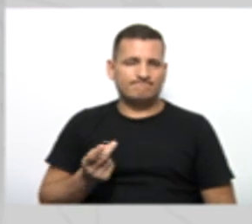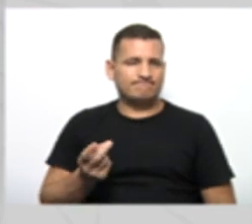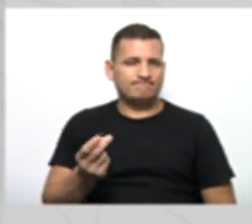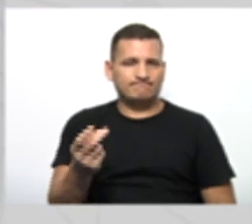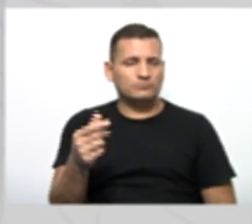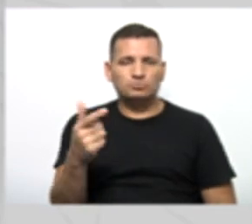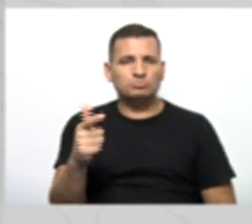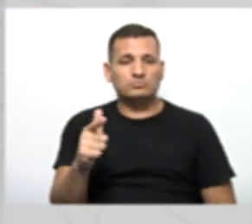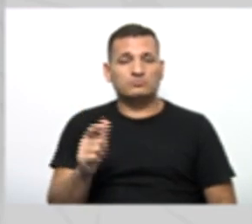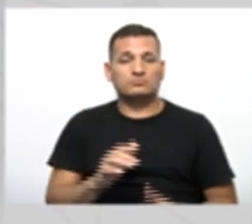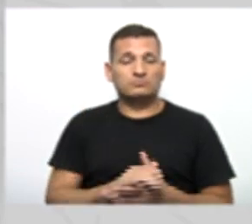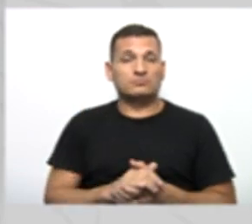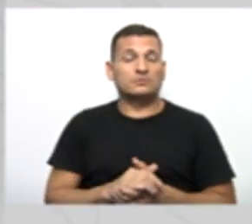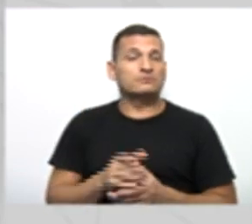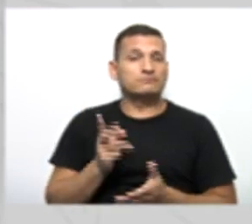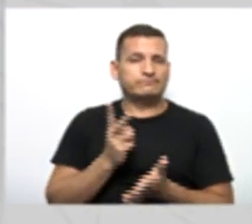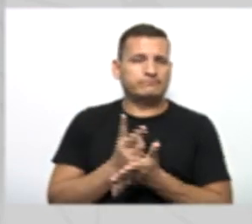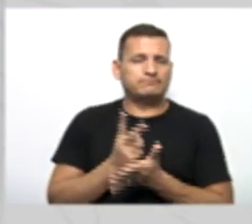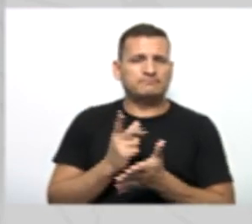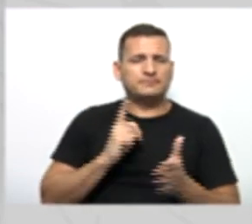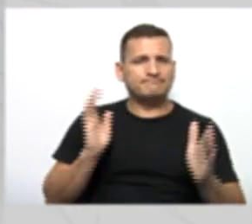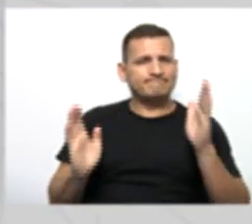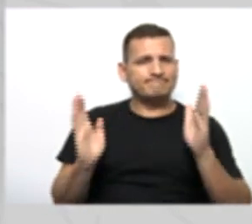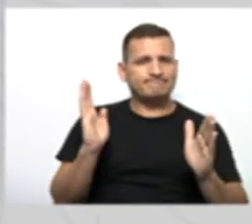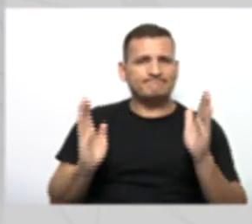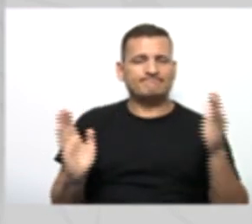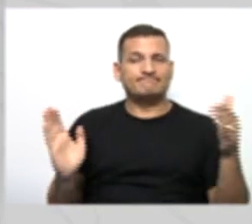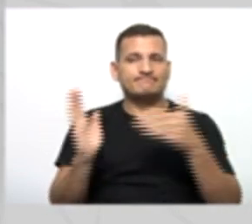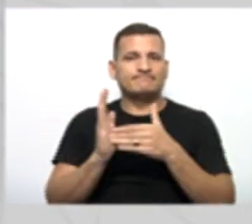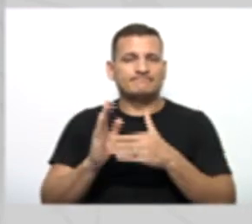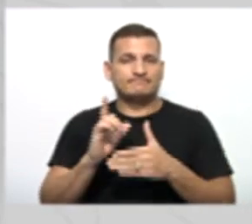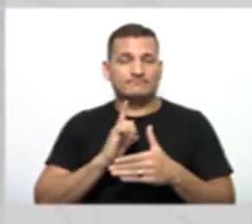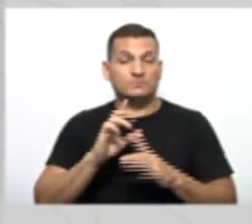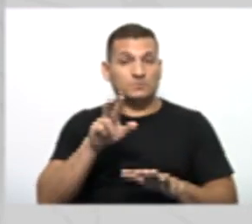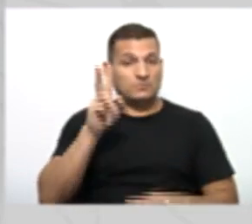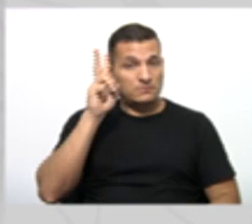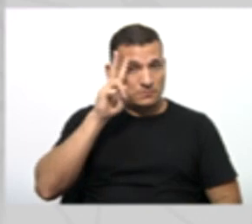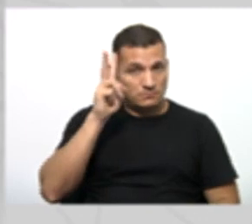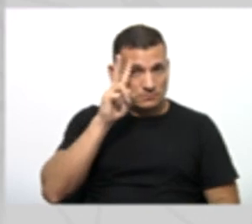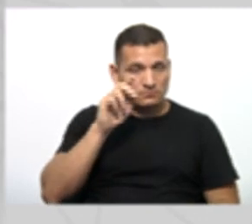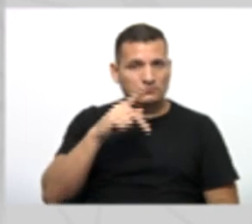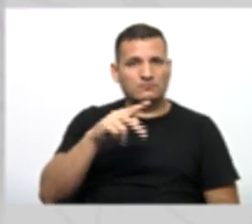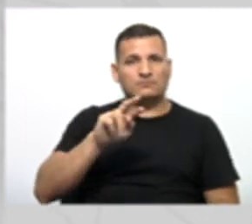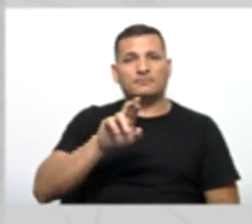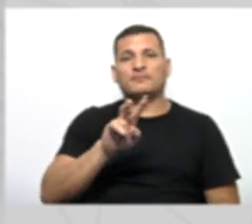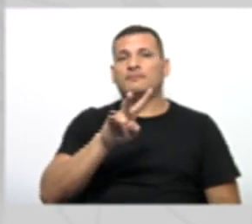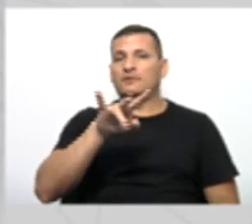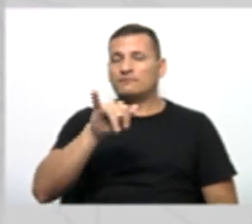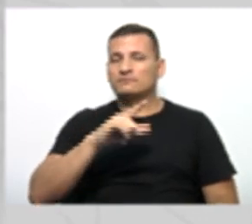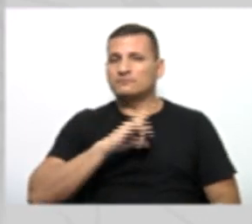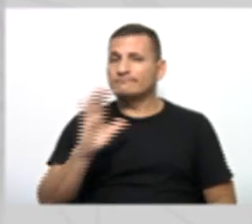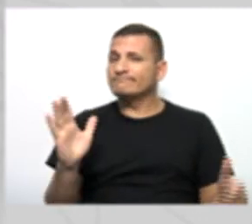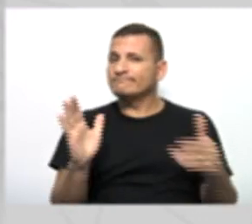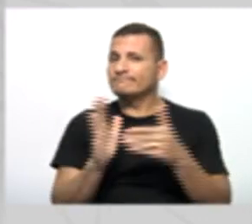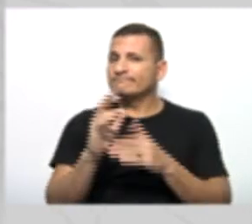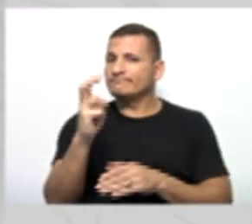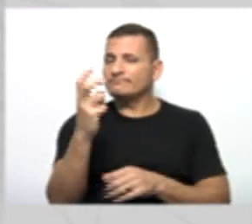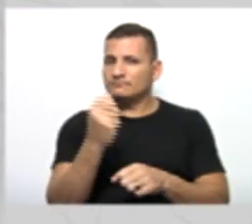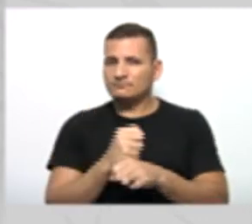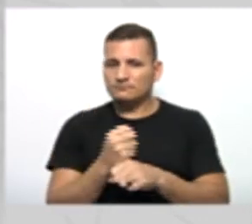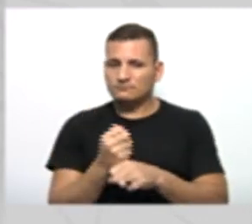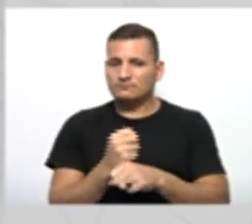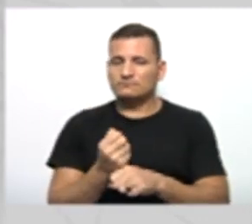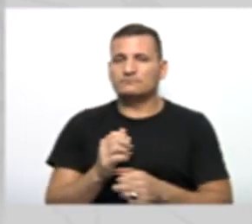elas sempre têm um prazo determinado. Lembrando que para a licença prévia, nós temos um prazo de até 5 anos. Licença